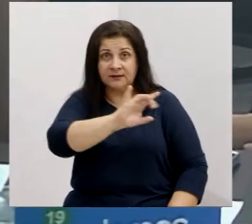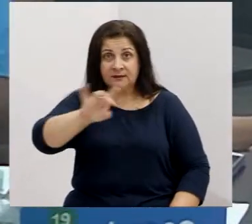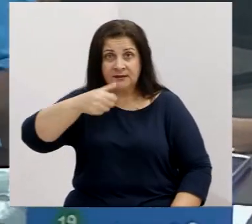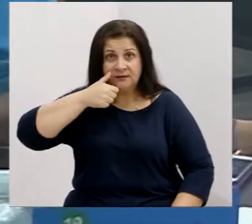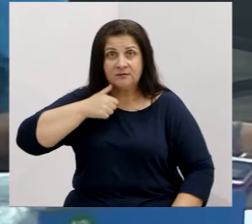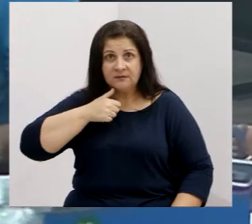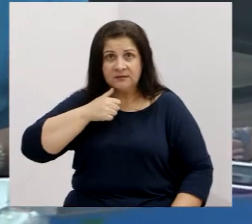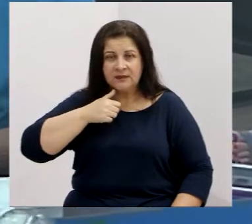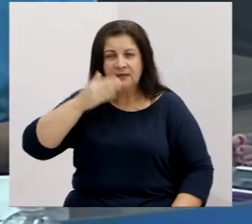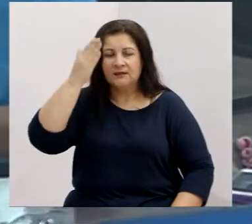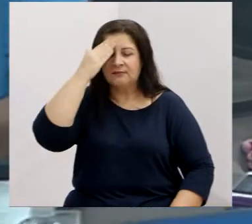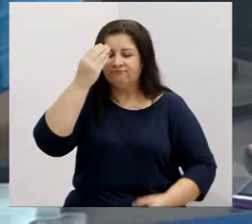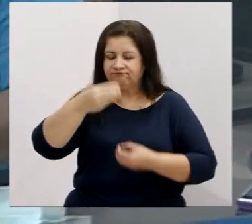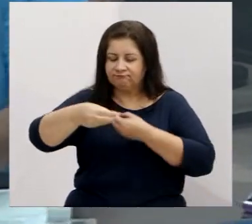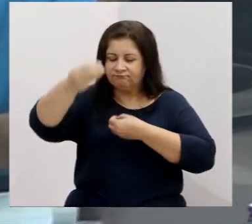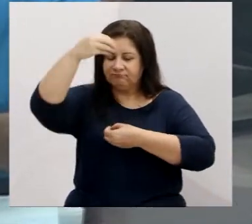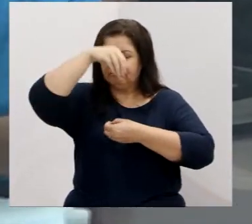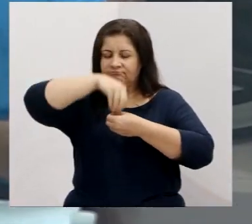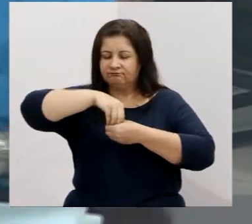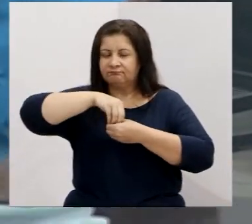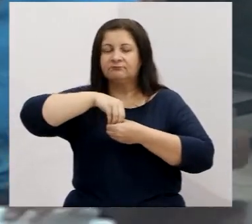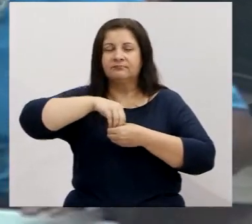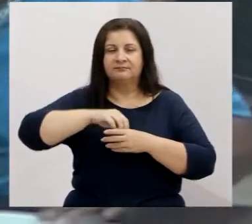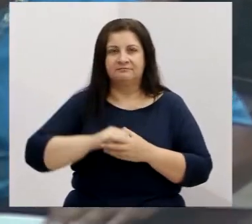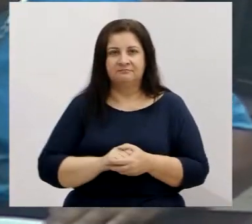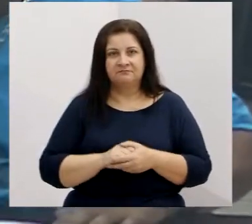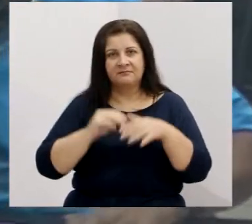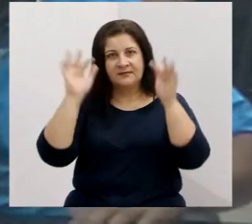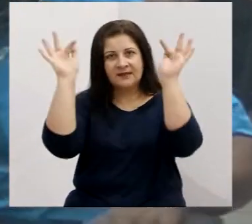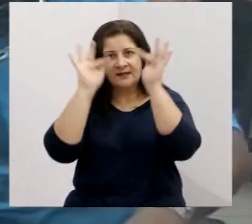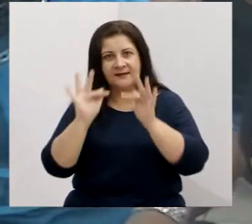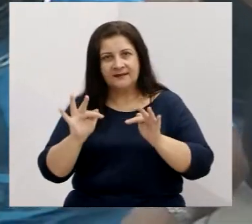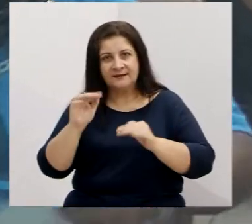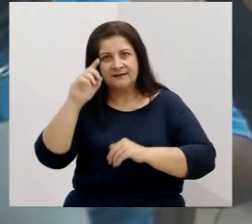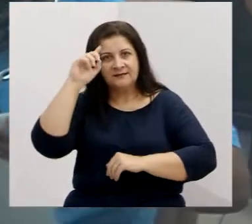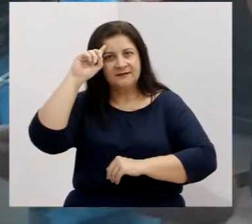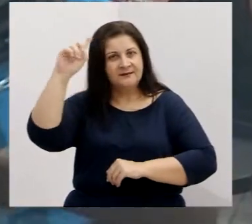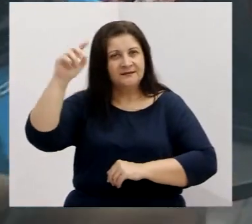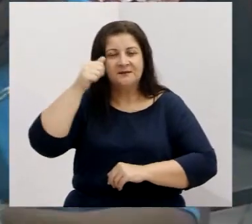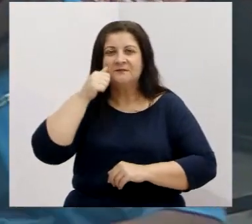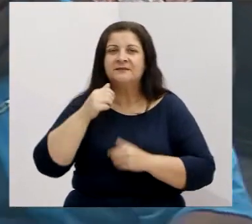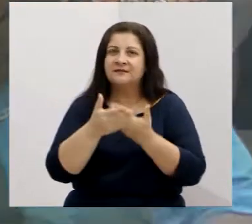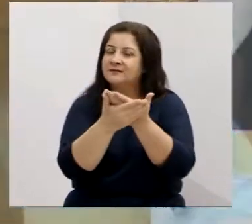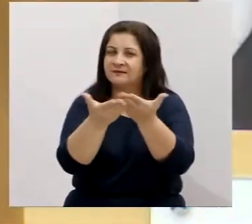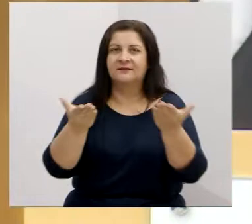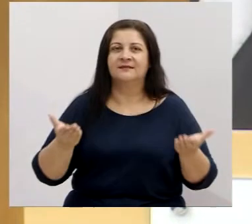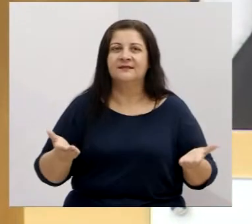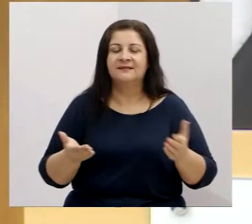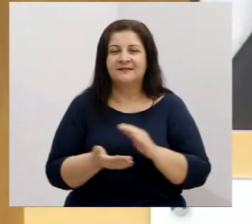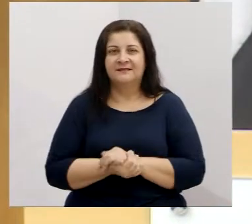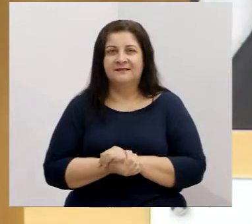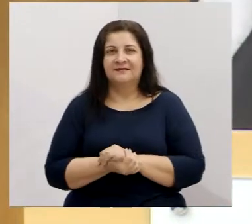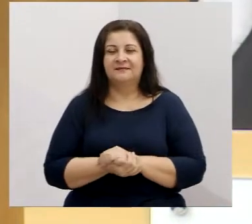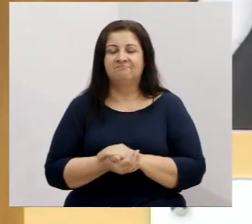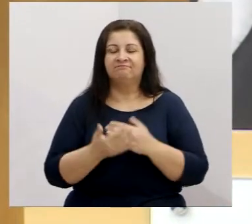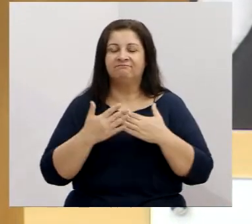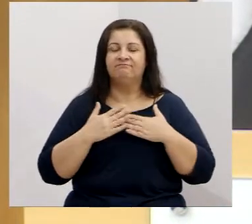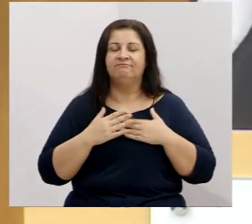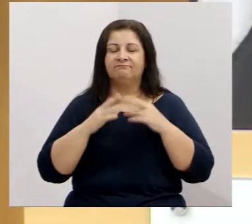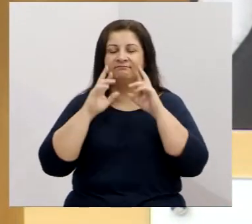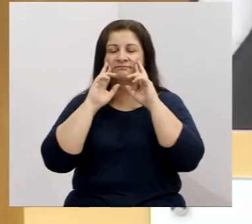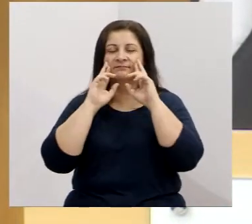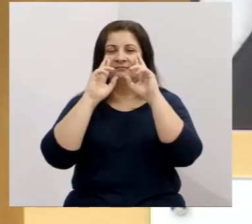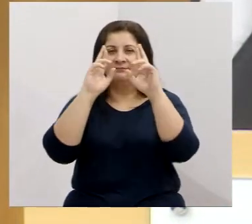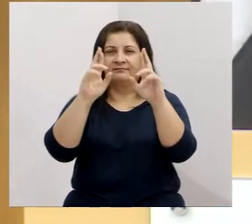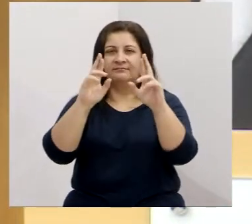uma sabe o que se passa dentro de si um feliz dia das mulheres para vocês eu deixo aqui o meu respeito a